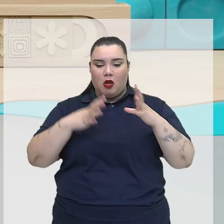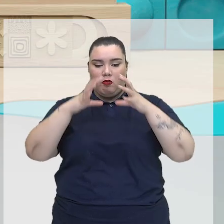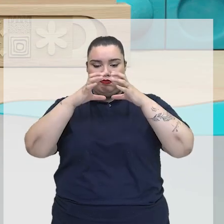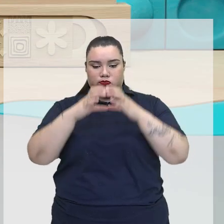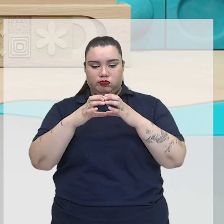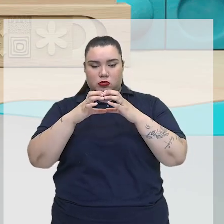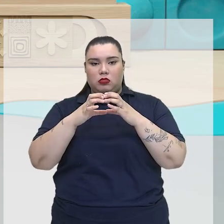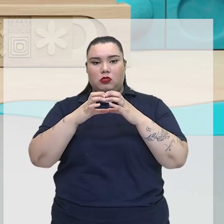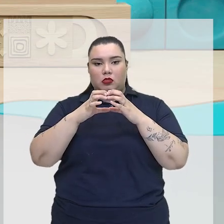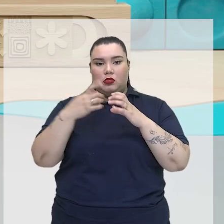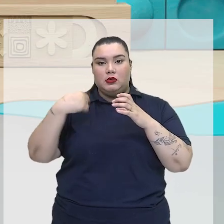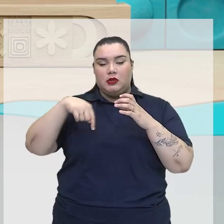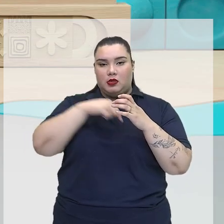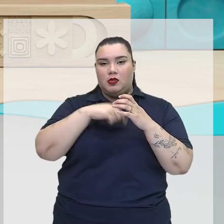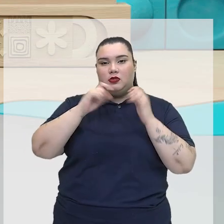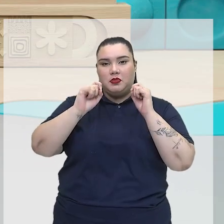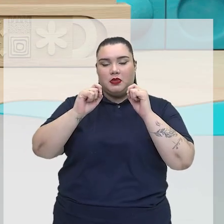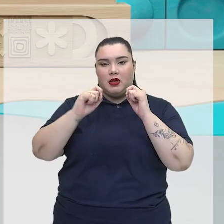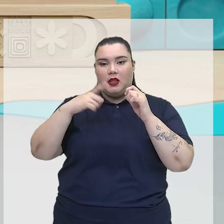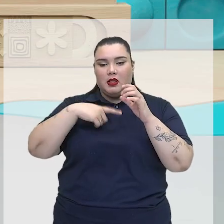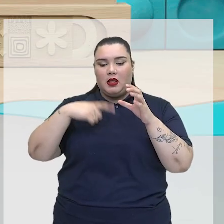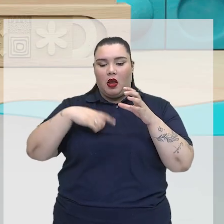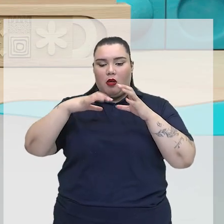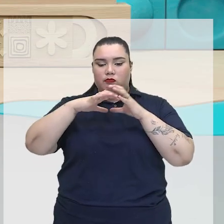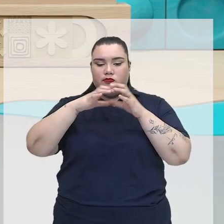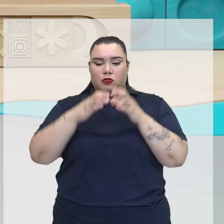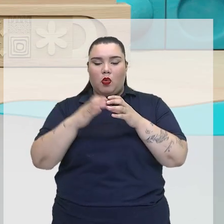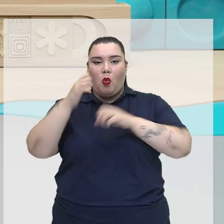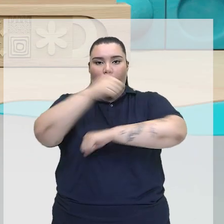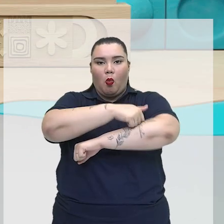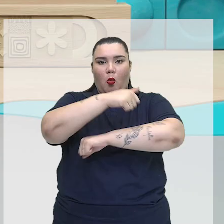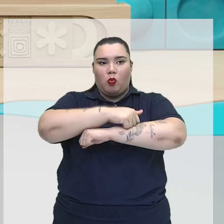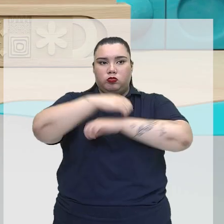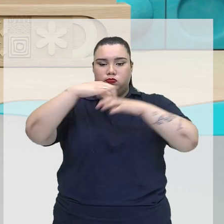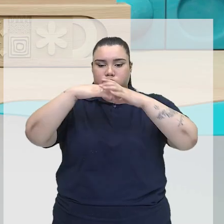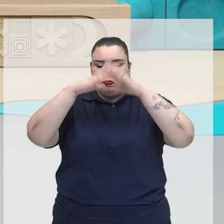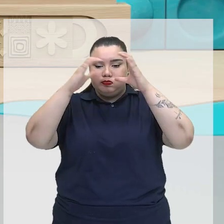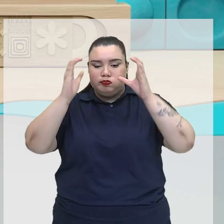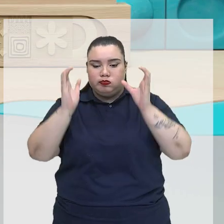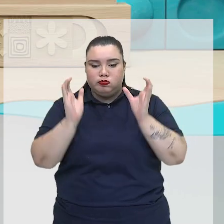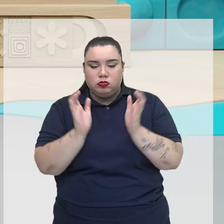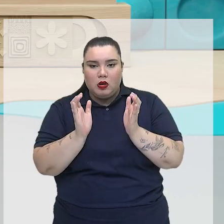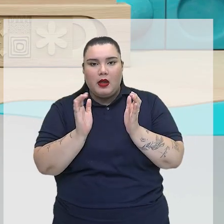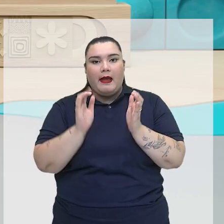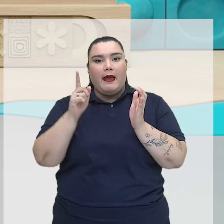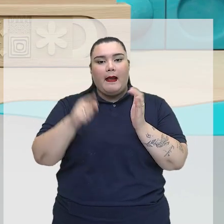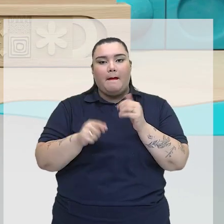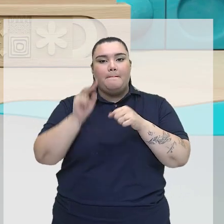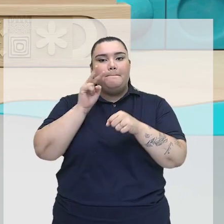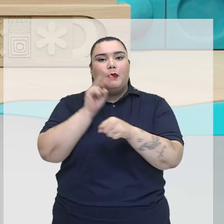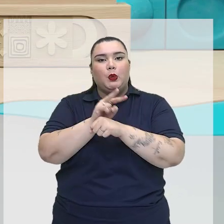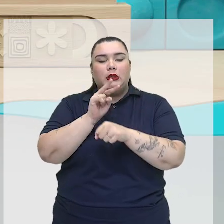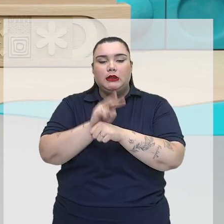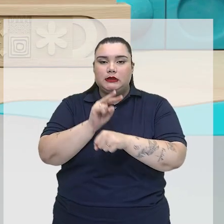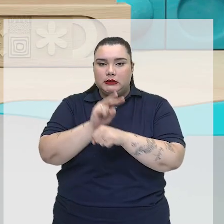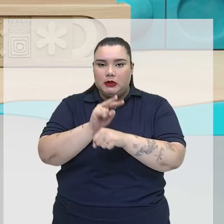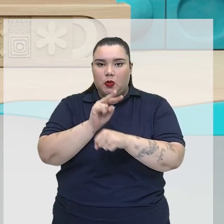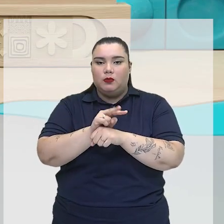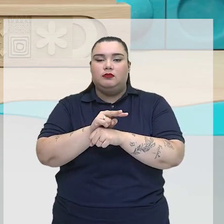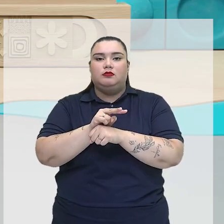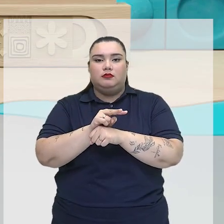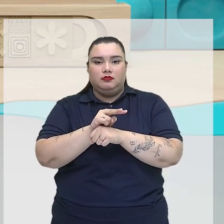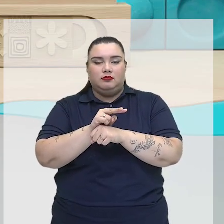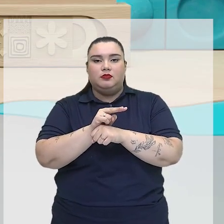ele vai proteger o quê? O nosso cérebro. Então, a gente já sabe que uma das funções dos ossos é justamente